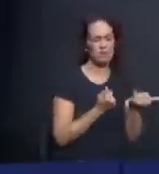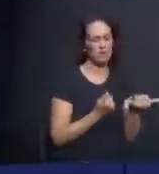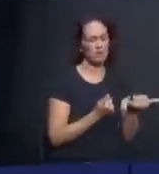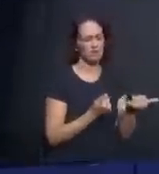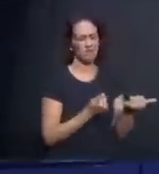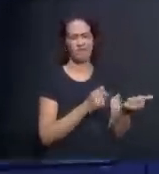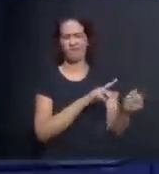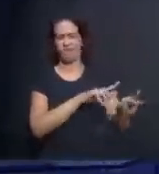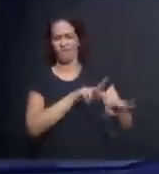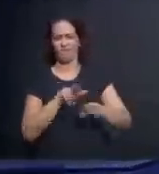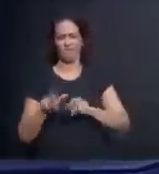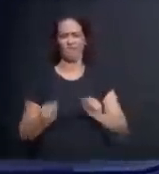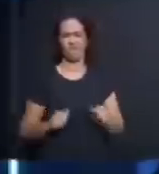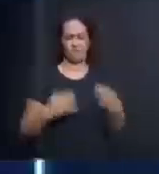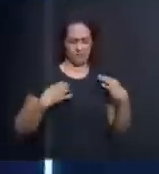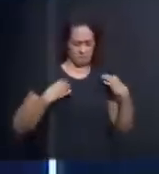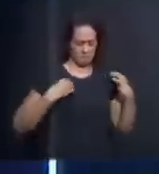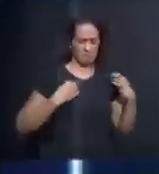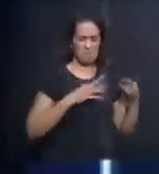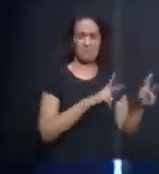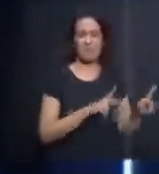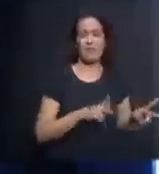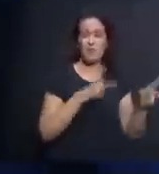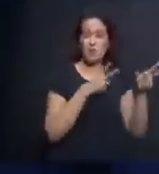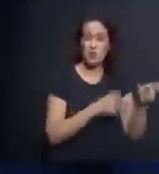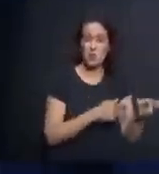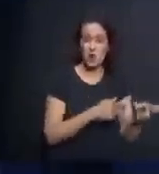podia, ele era o capitão caverna.